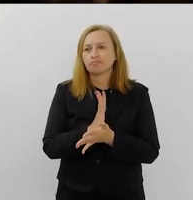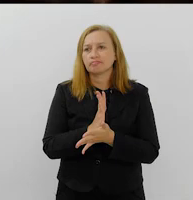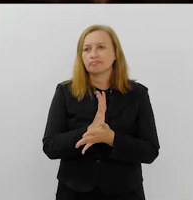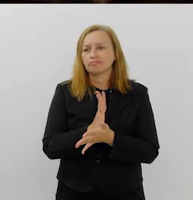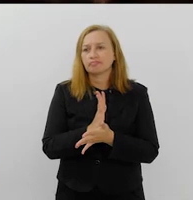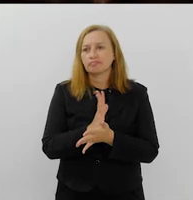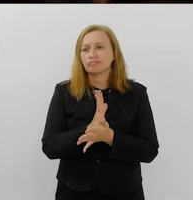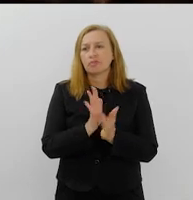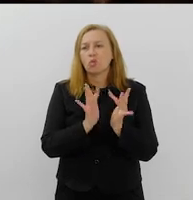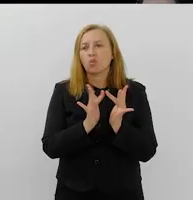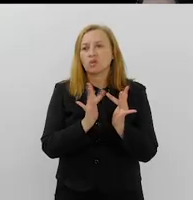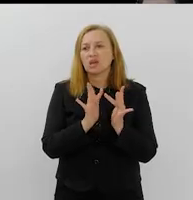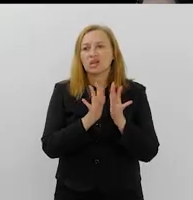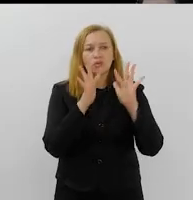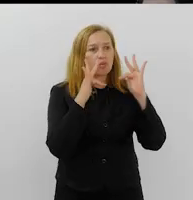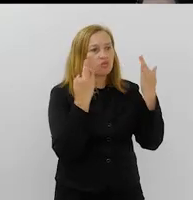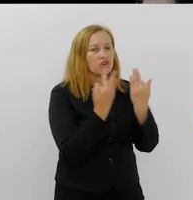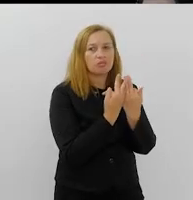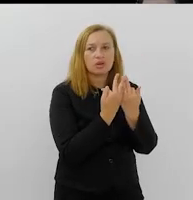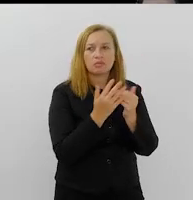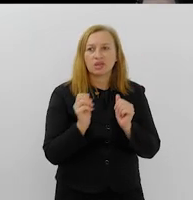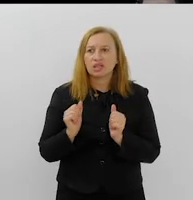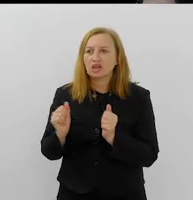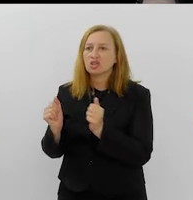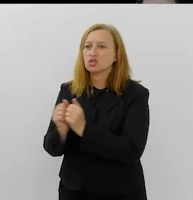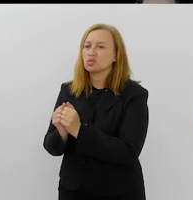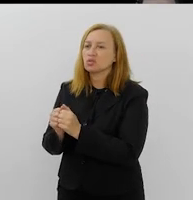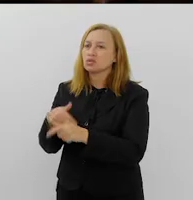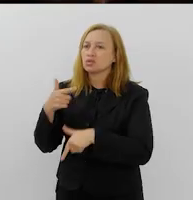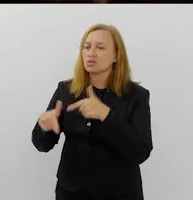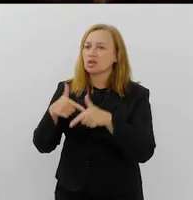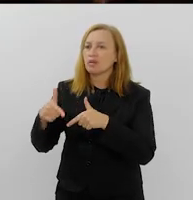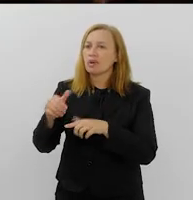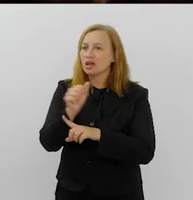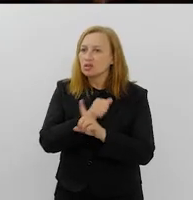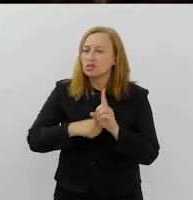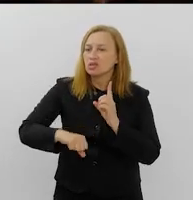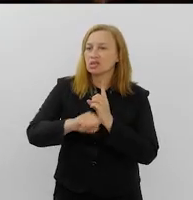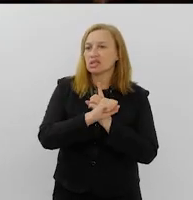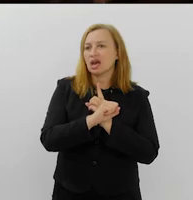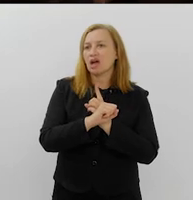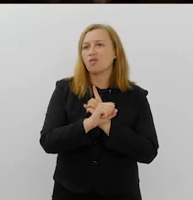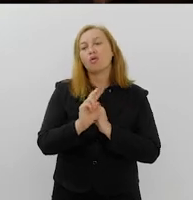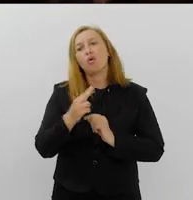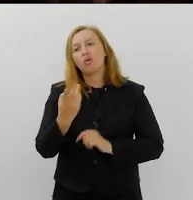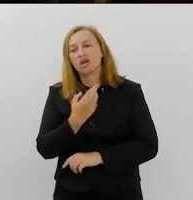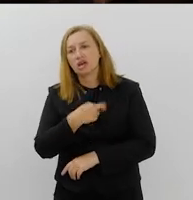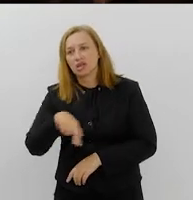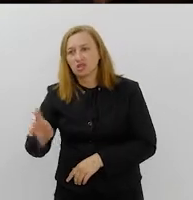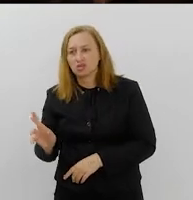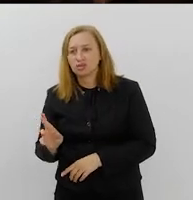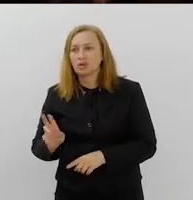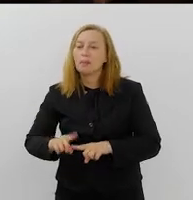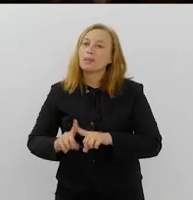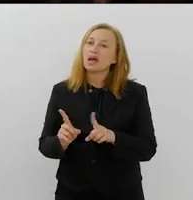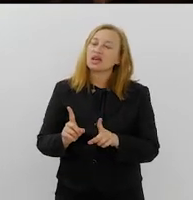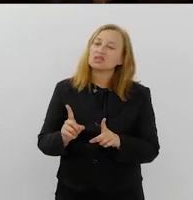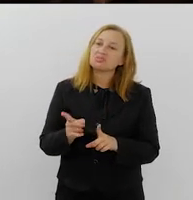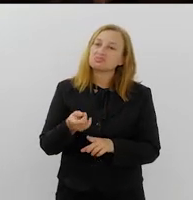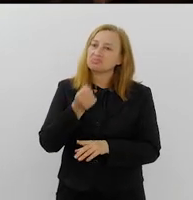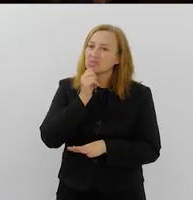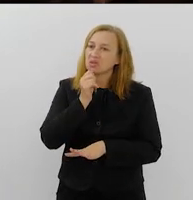sacrifiquei familiares, do convívio com familiares, para estar ali desenvolvendo um trabalho social ou